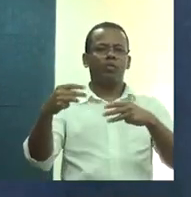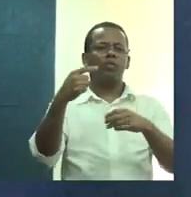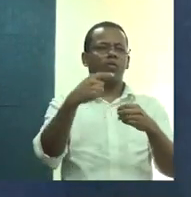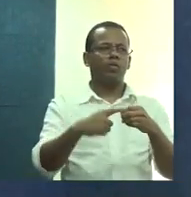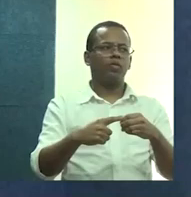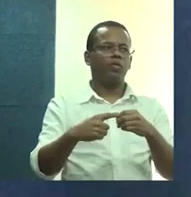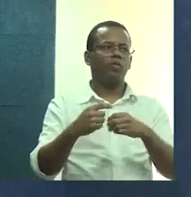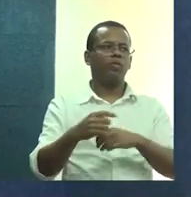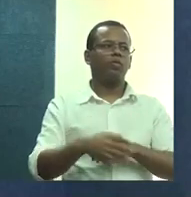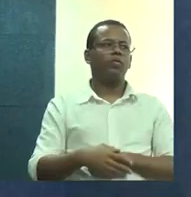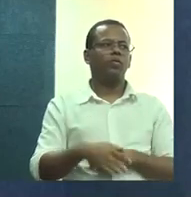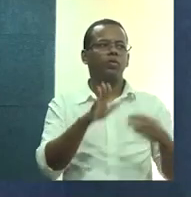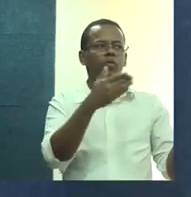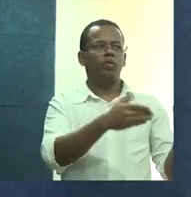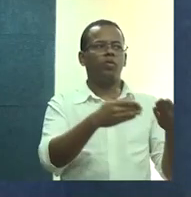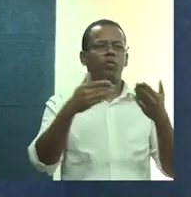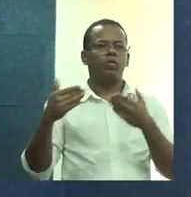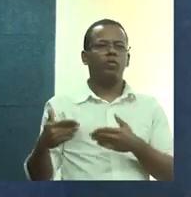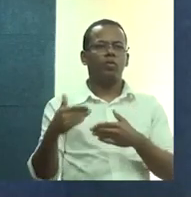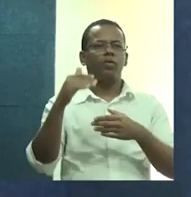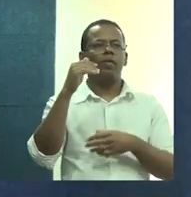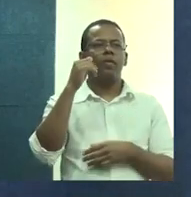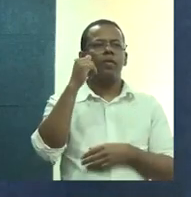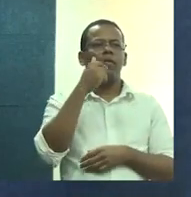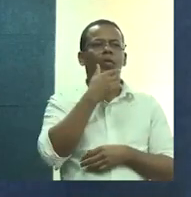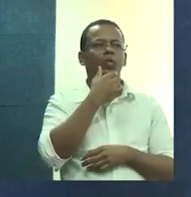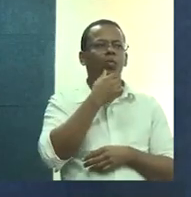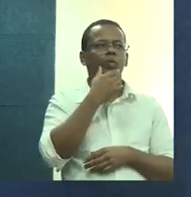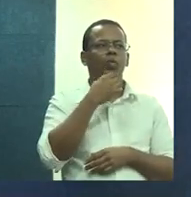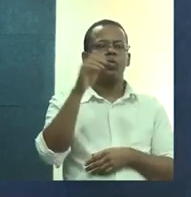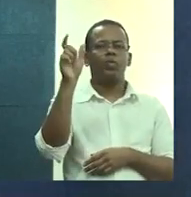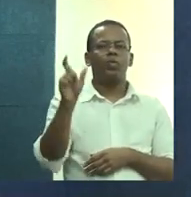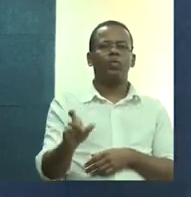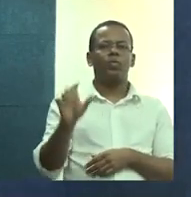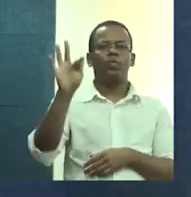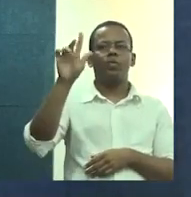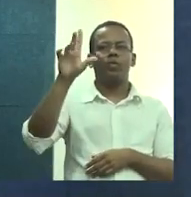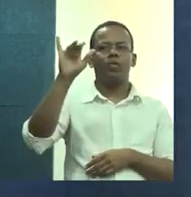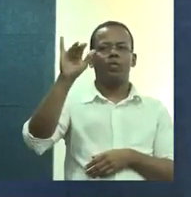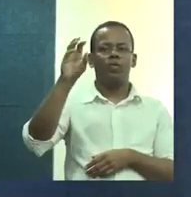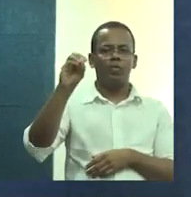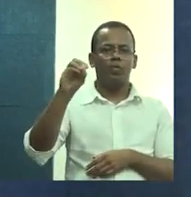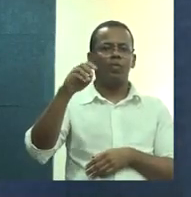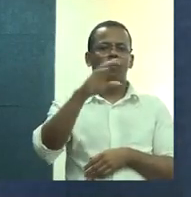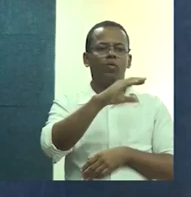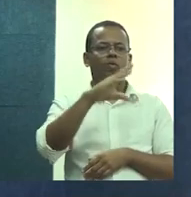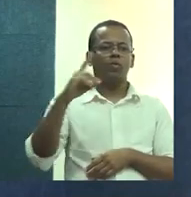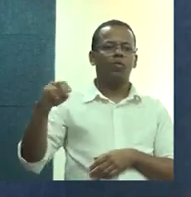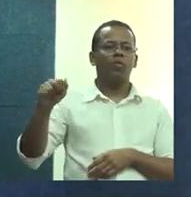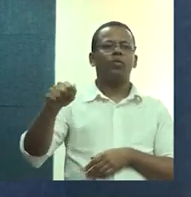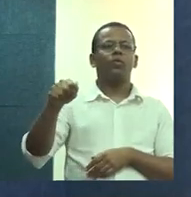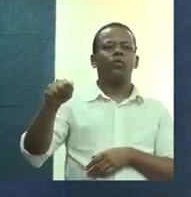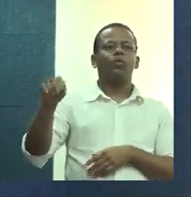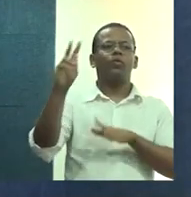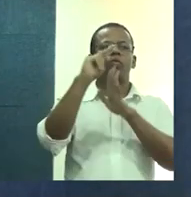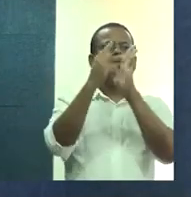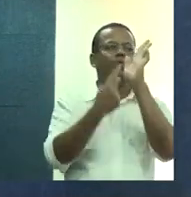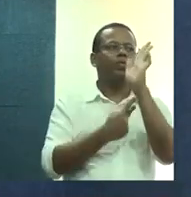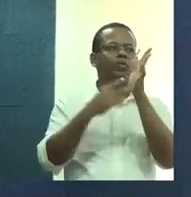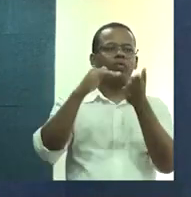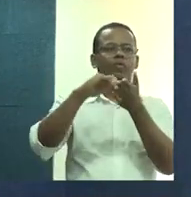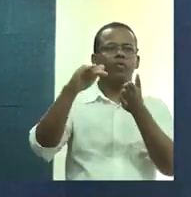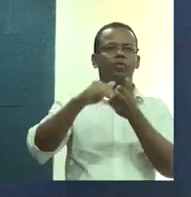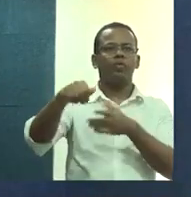das cidades convidamos o senhor Flávio Tavares coordenador-geral de articulação e planejamento